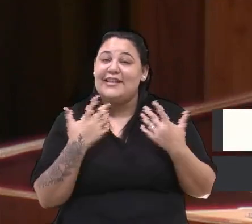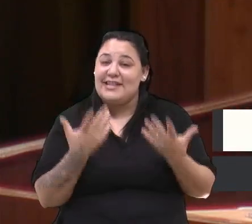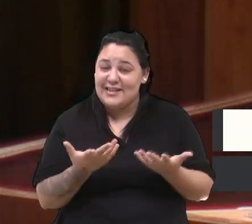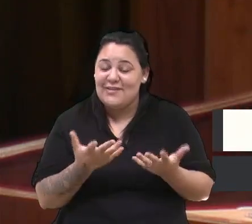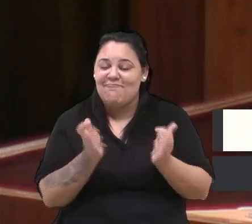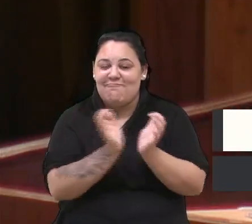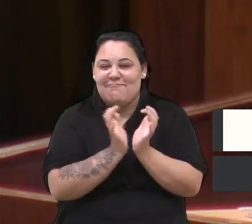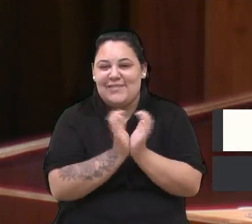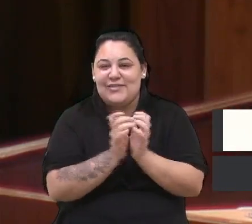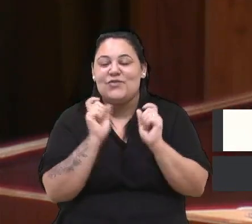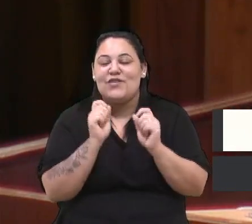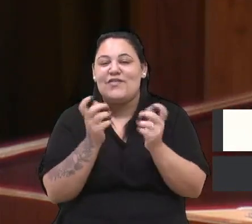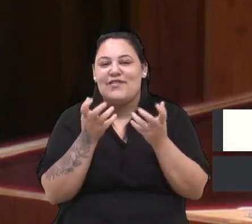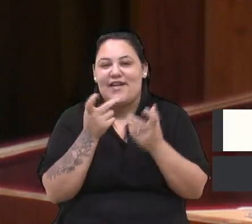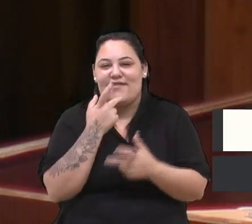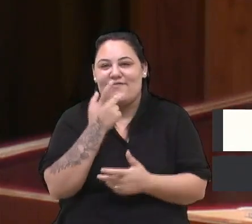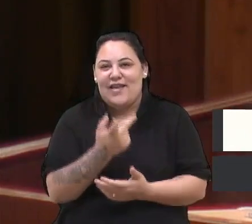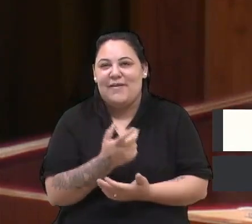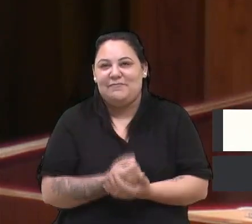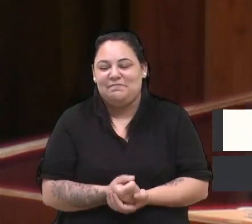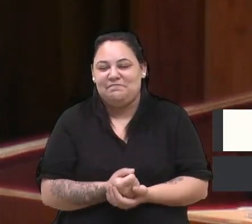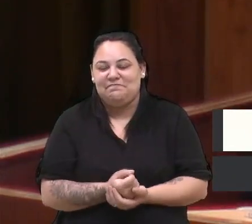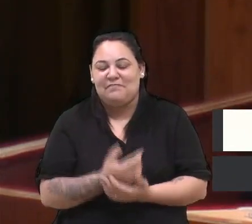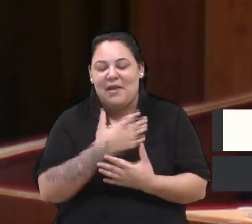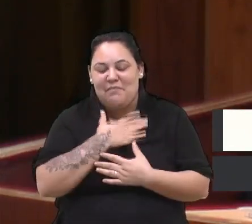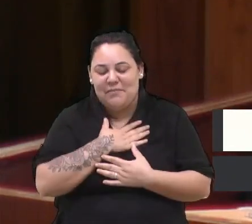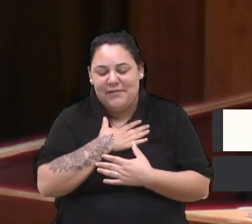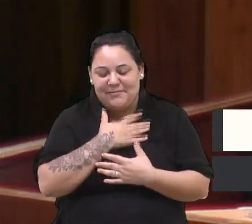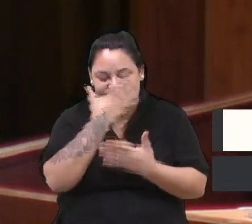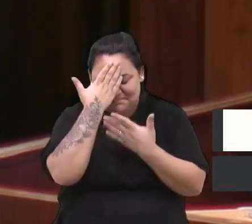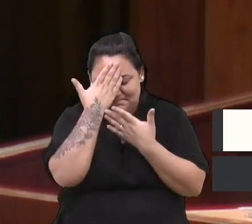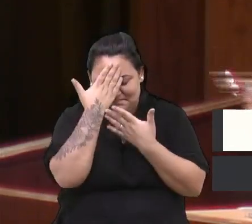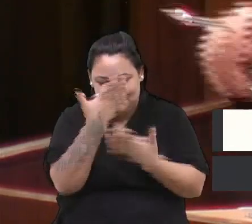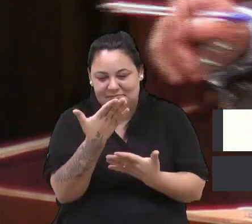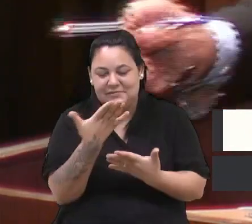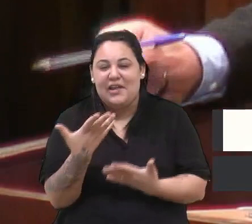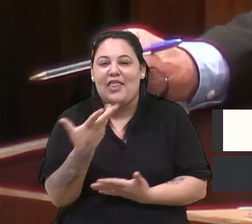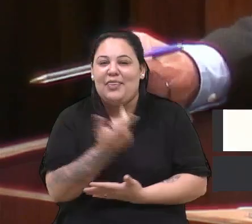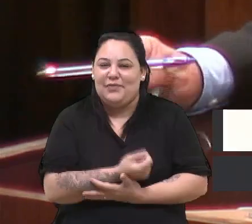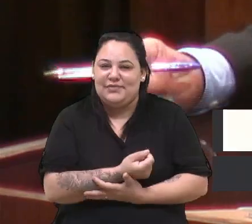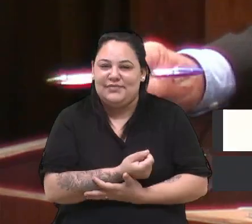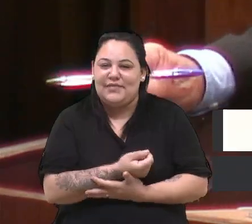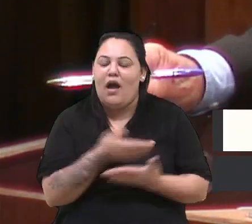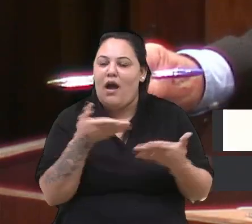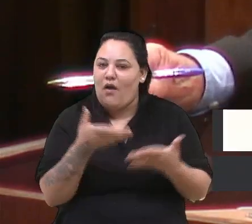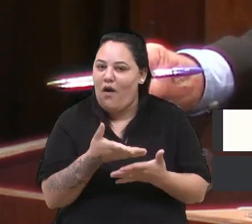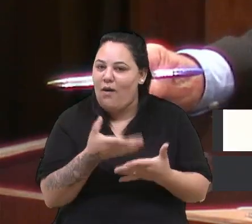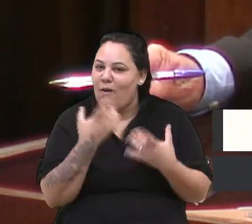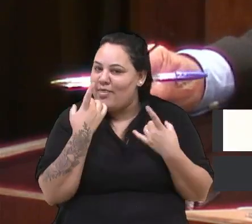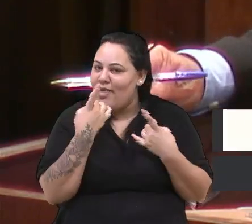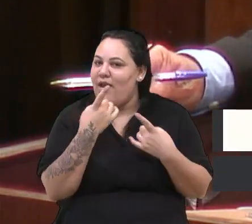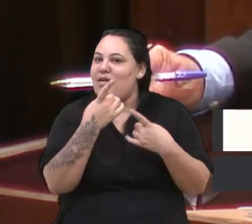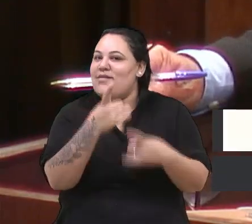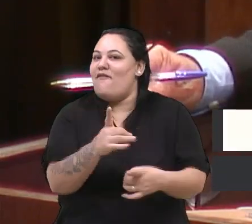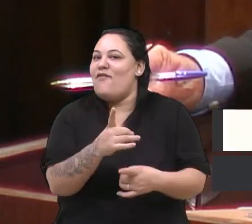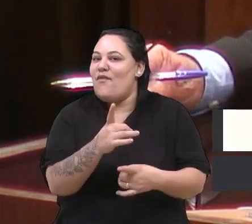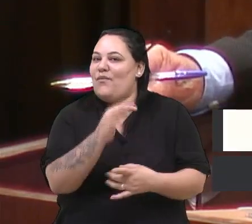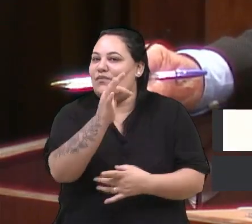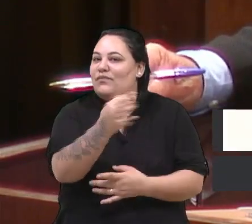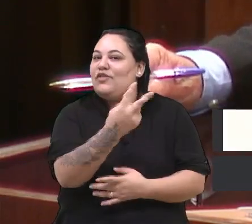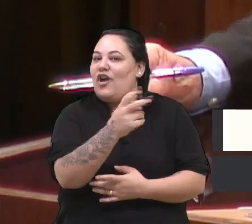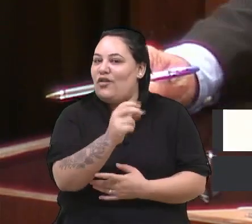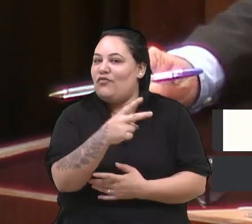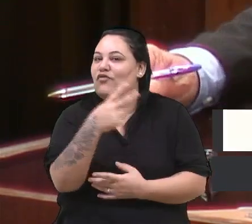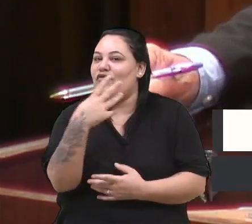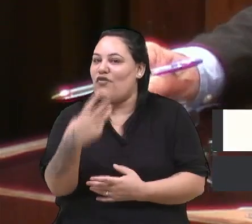senhores. Minha gratidão a todos. Agora, os desafios para 2024 são muito grandes. E eu